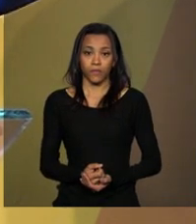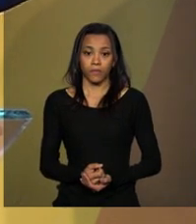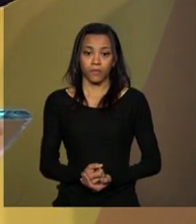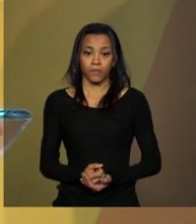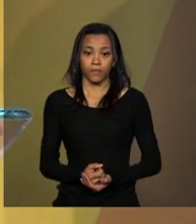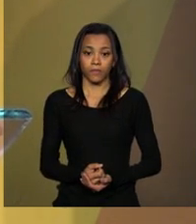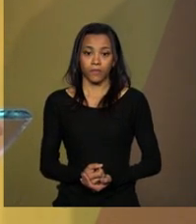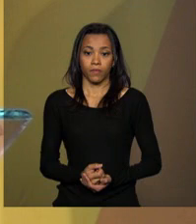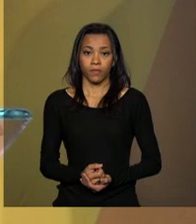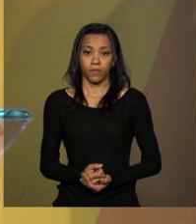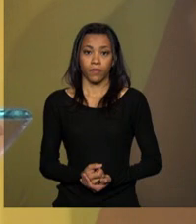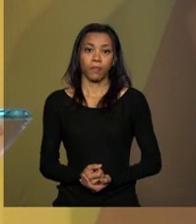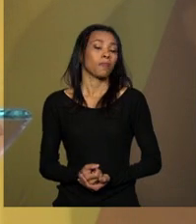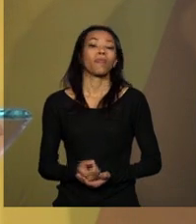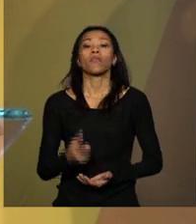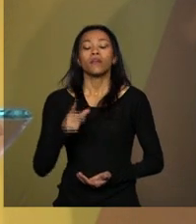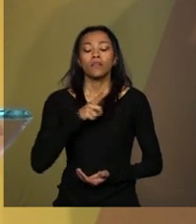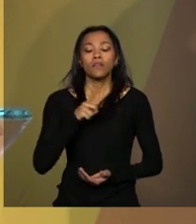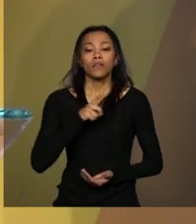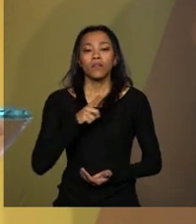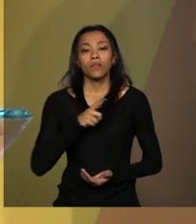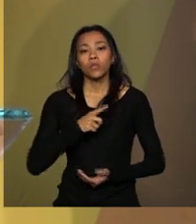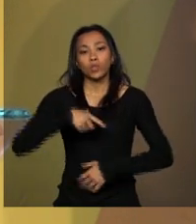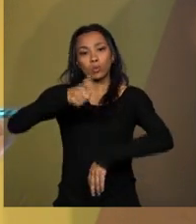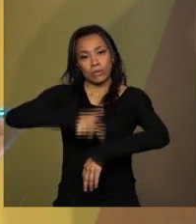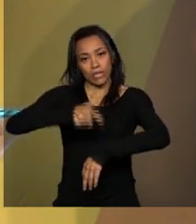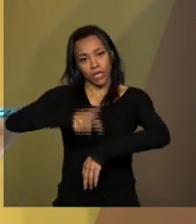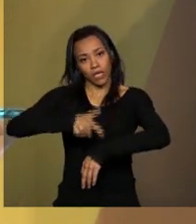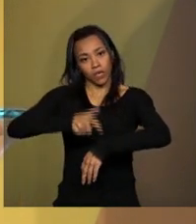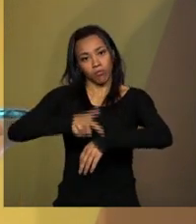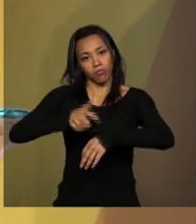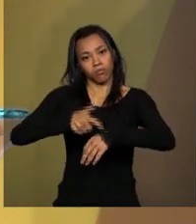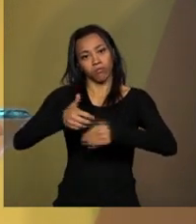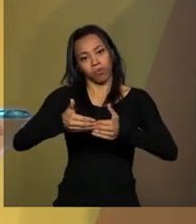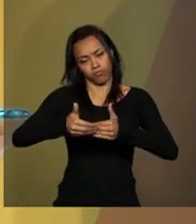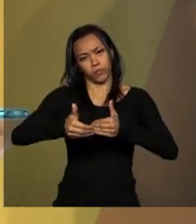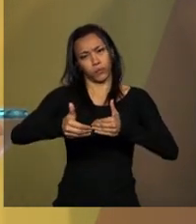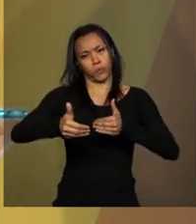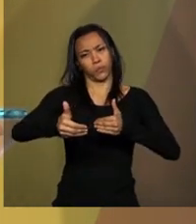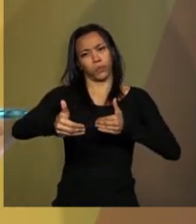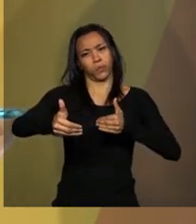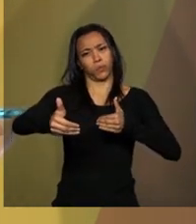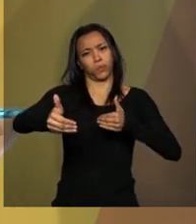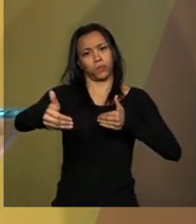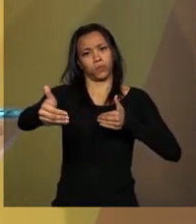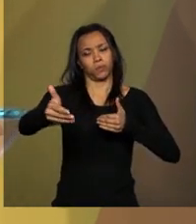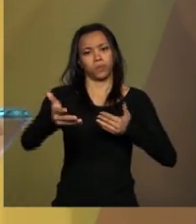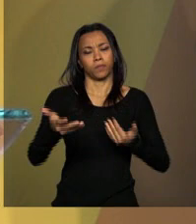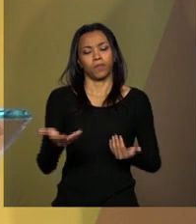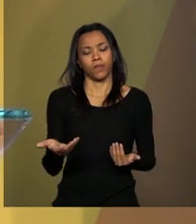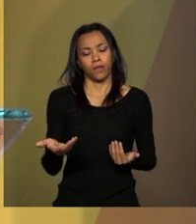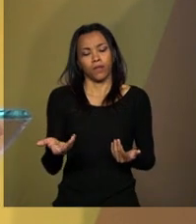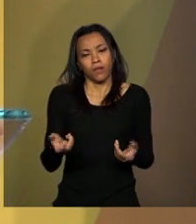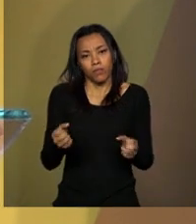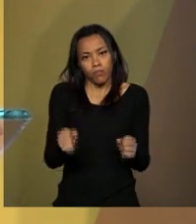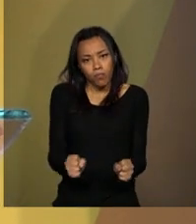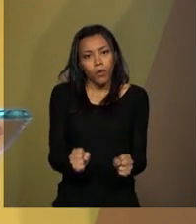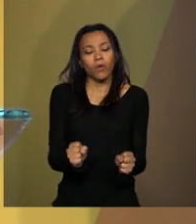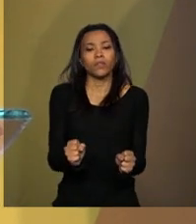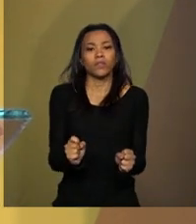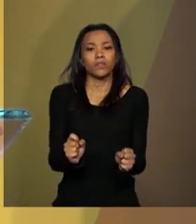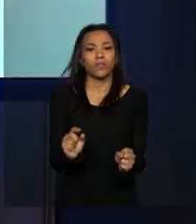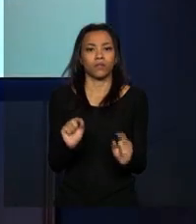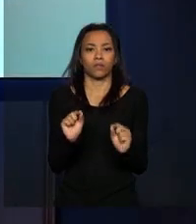uma linha de tempo de amortização que pode ser ah feita sob